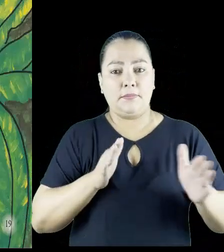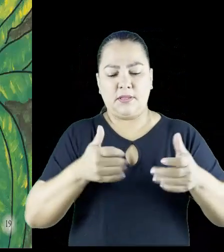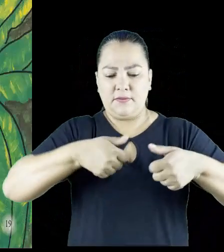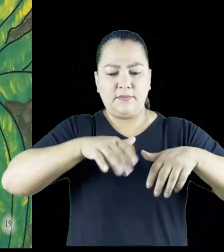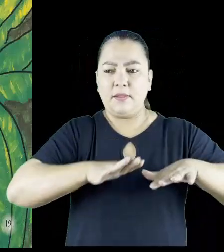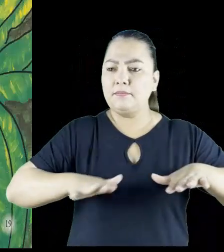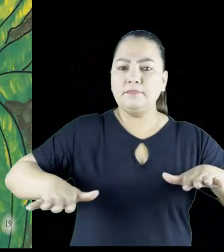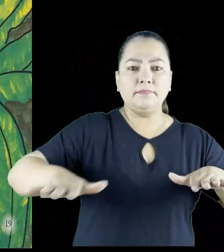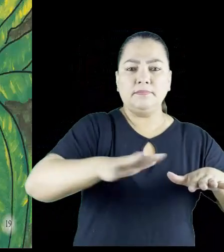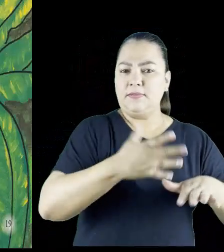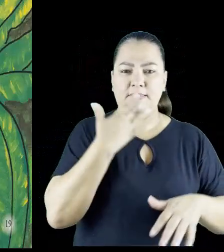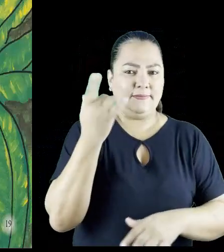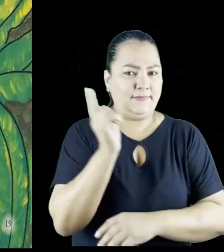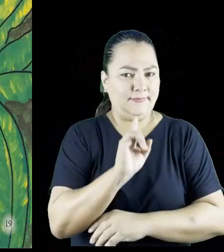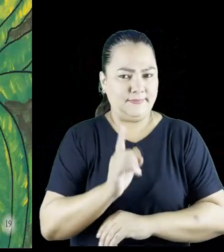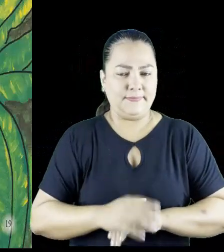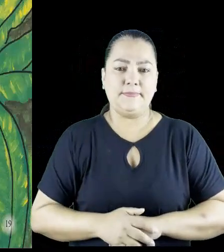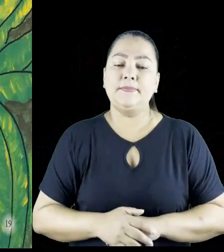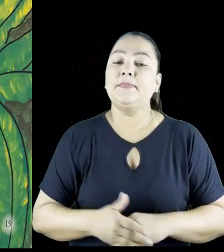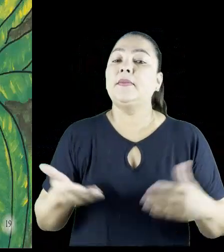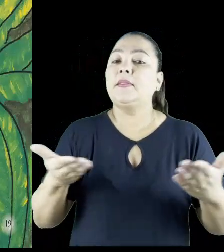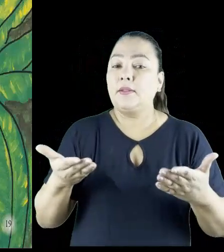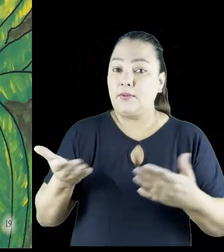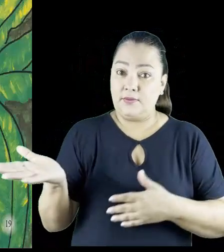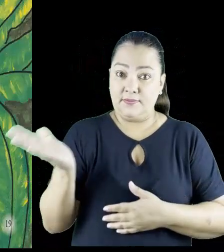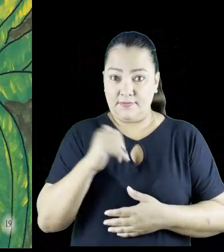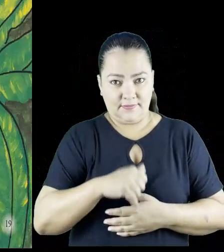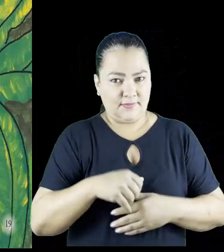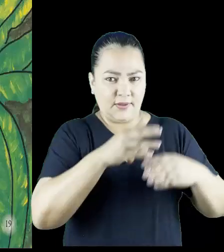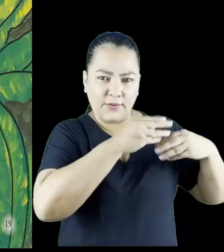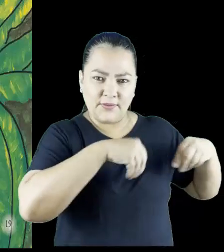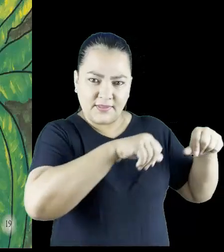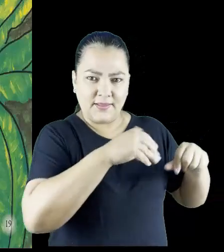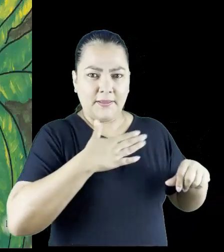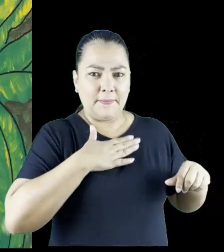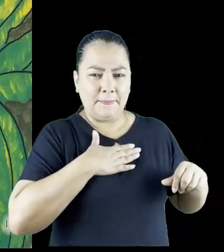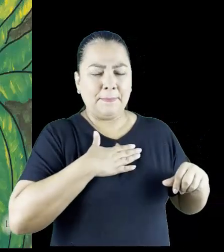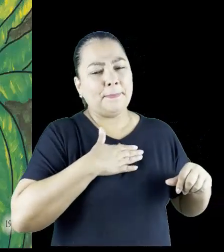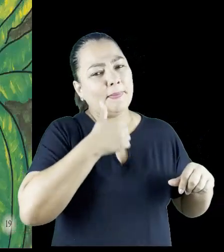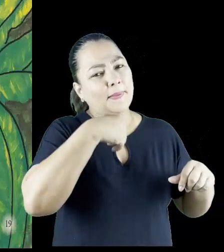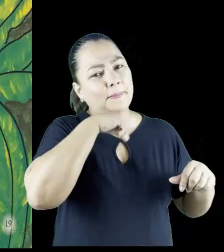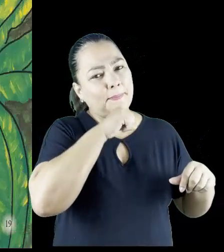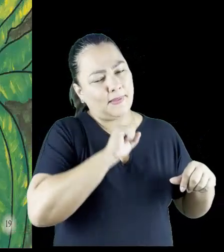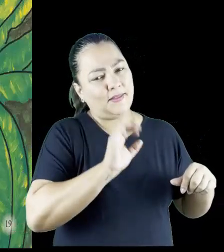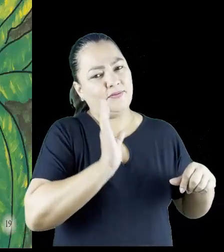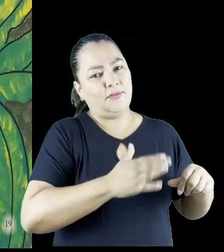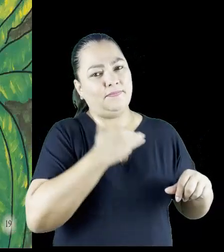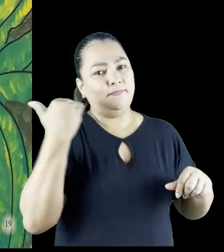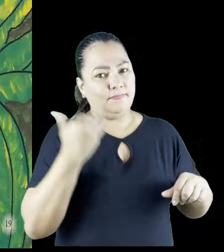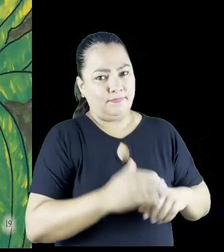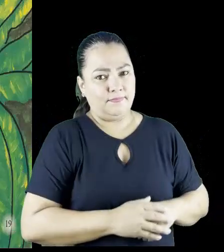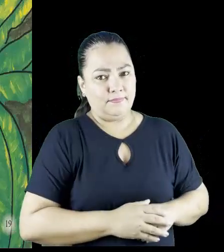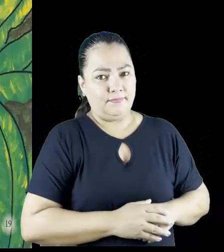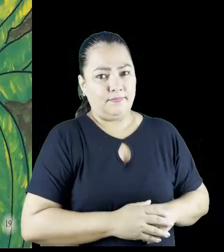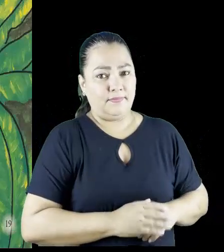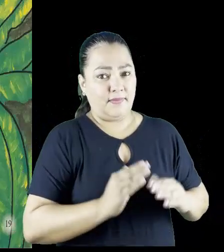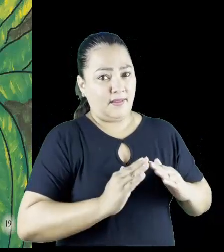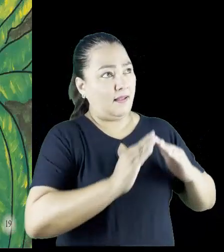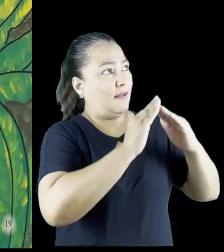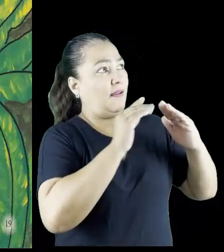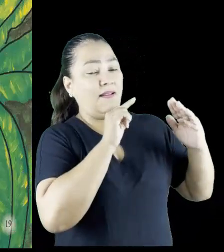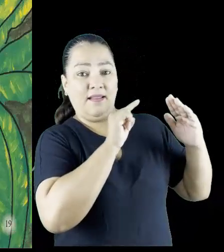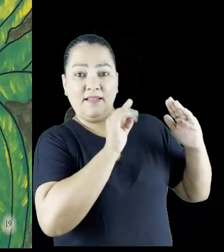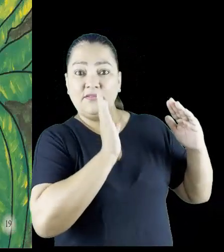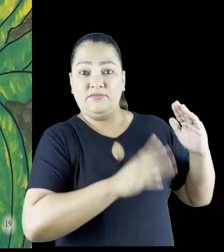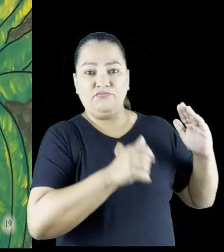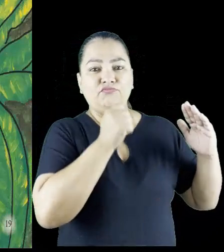da safra, ficava por aqui. Não era fácil não. Agora eu vou levar vocês no terreno da casa da minha falecida mãezinha, aqui em cima. A casa